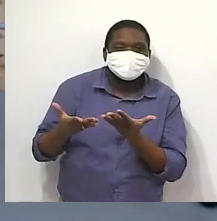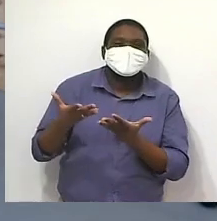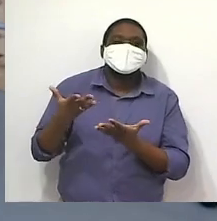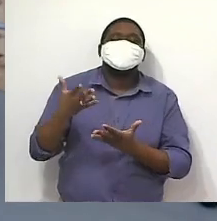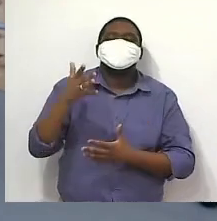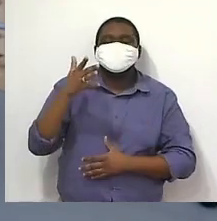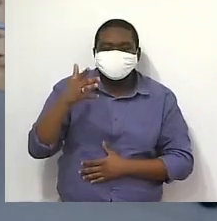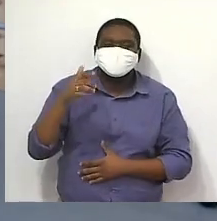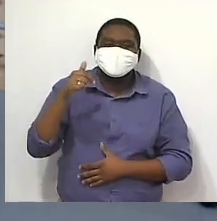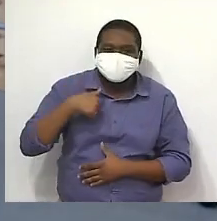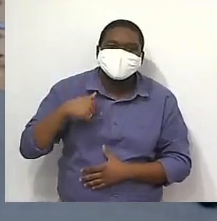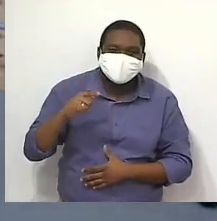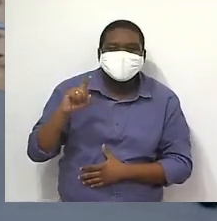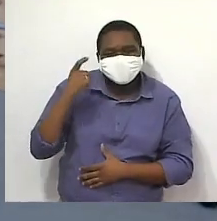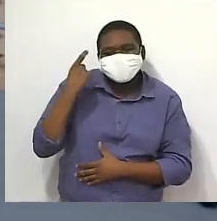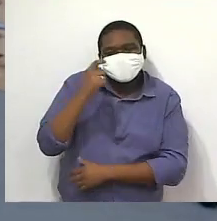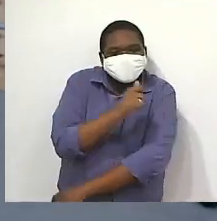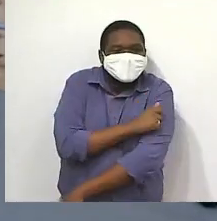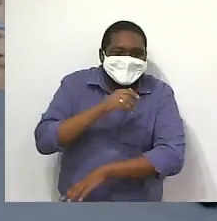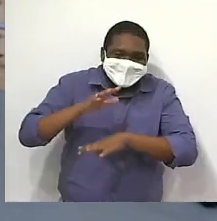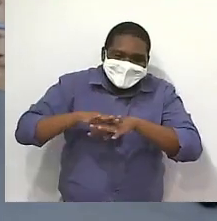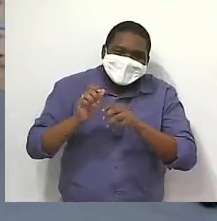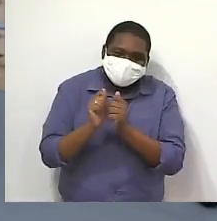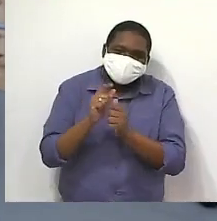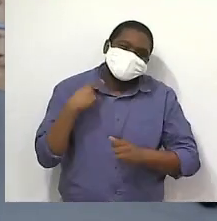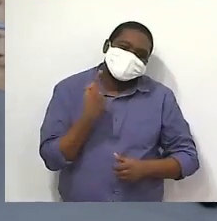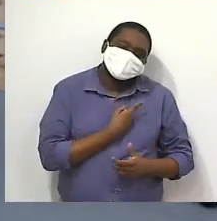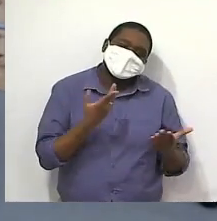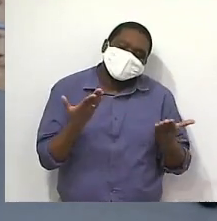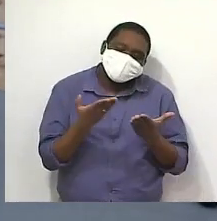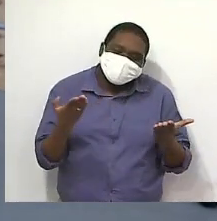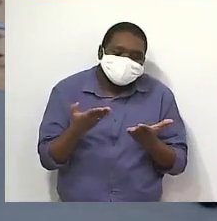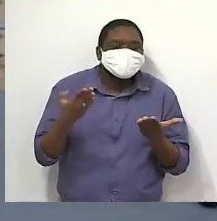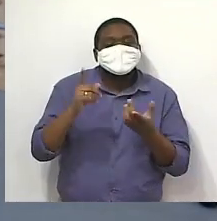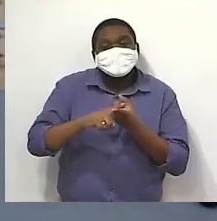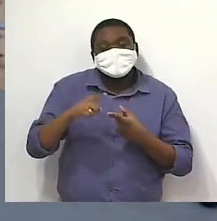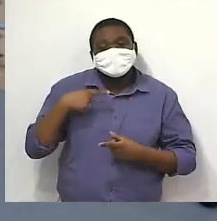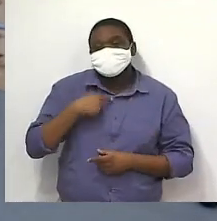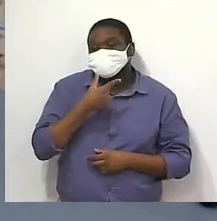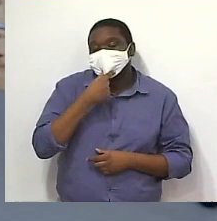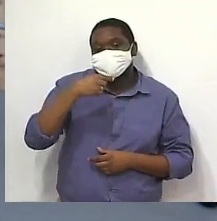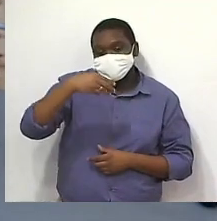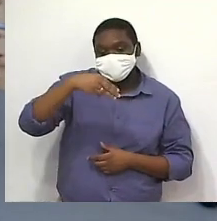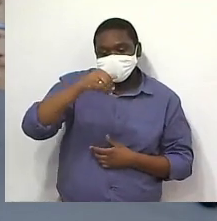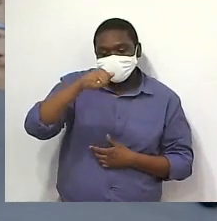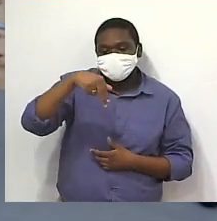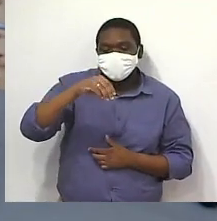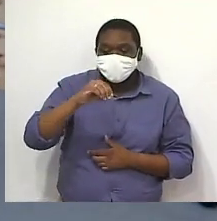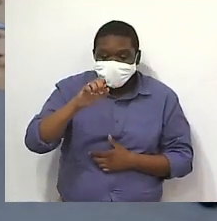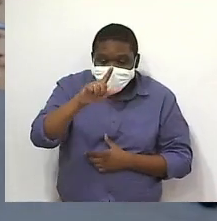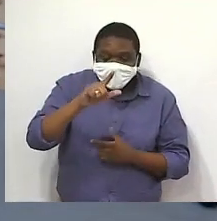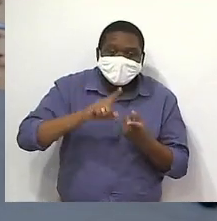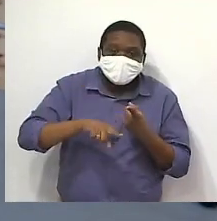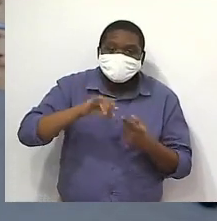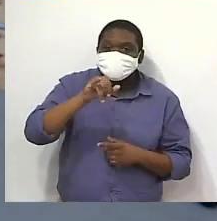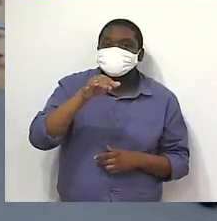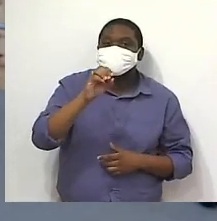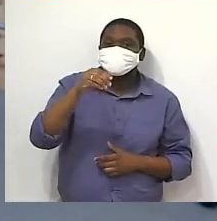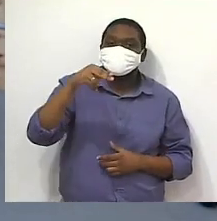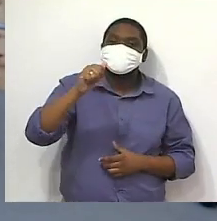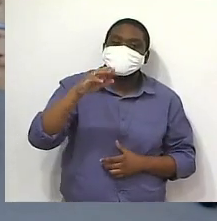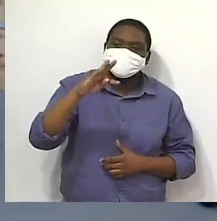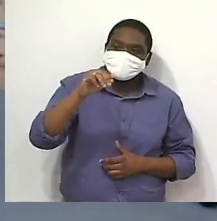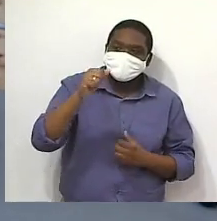que foi um excelente aluno de matemática, tá conosco hoje. E aí também tem o Manuel e o Jonathan dando apoio geral, a